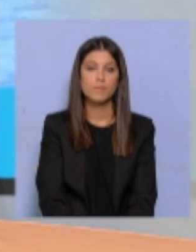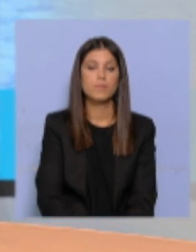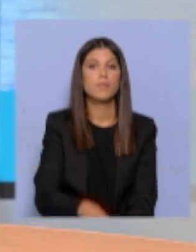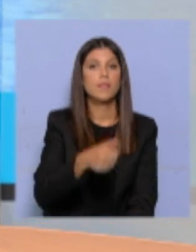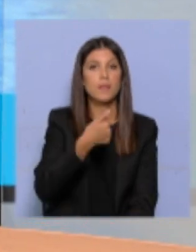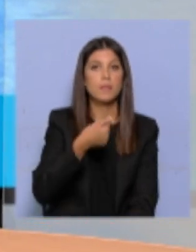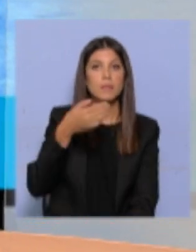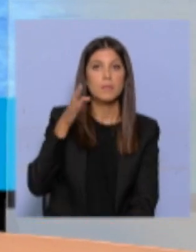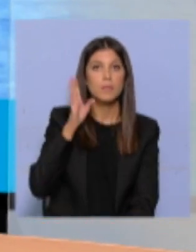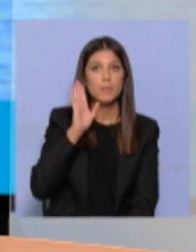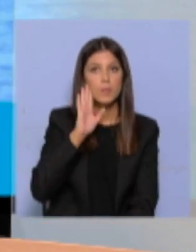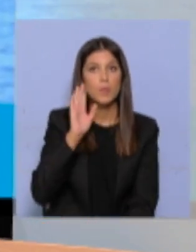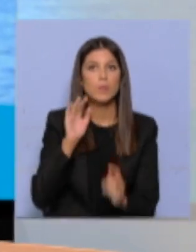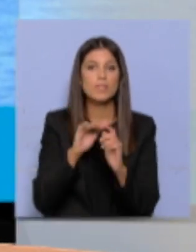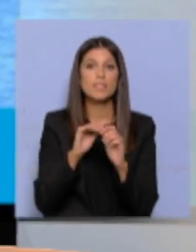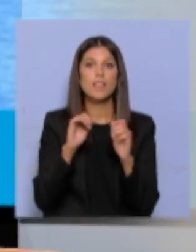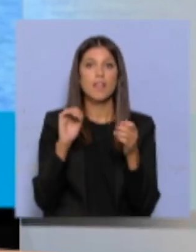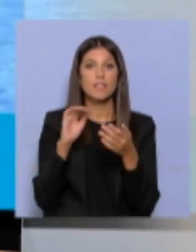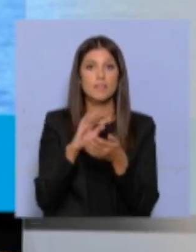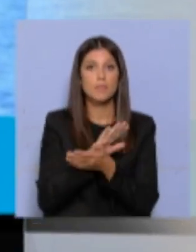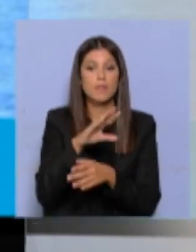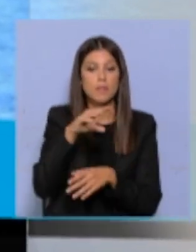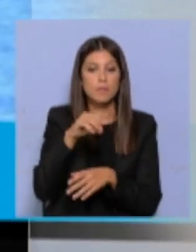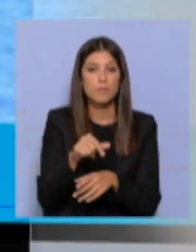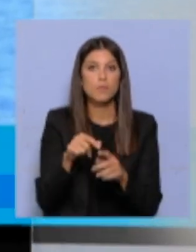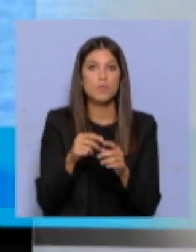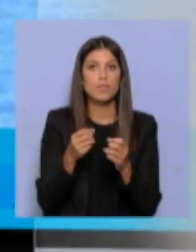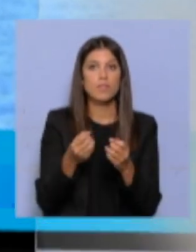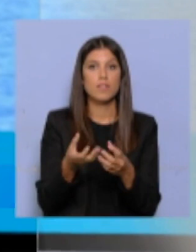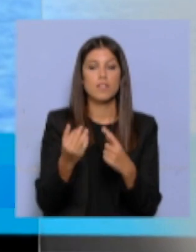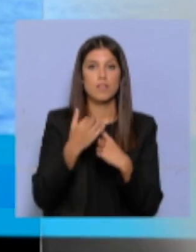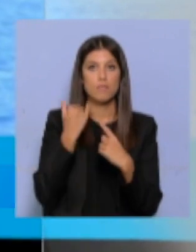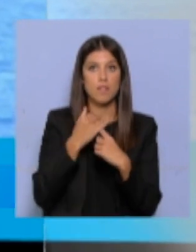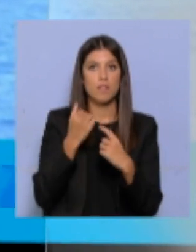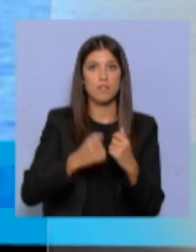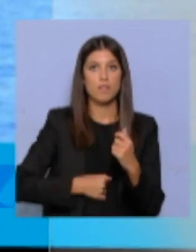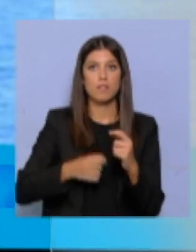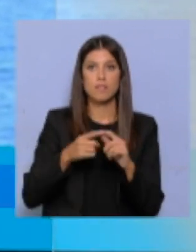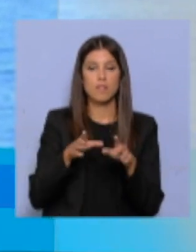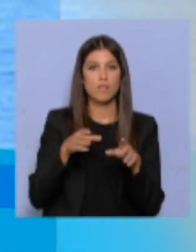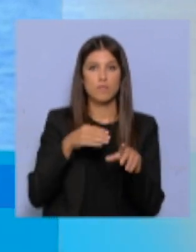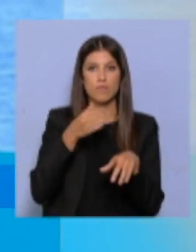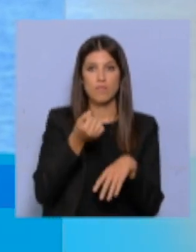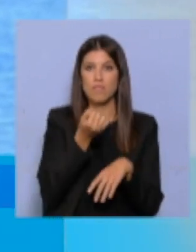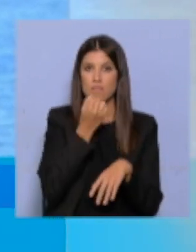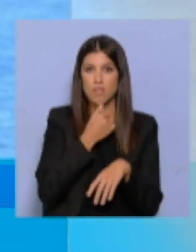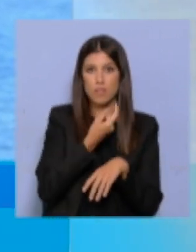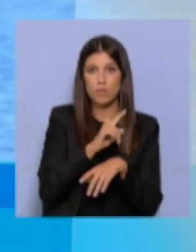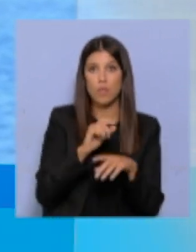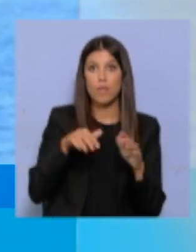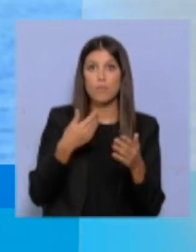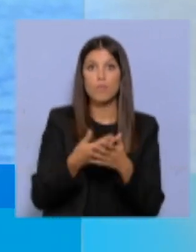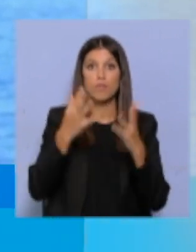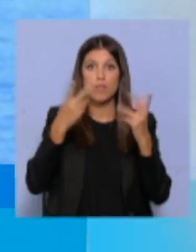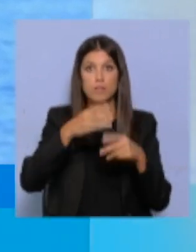Olá, muito boa tarde. A imprensa regional de inspiração cristã está descontente com a proposta de orçamento de Estado por este